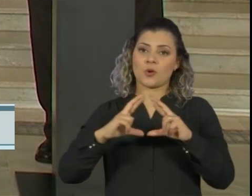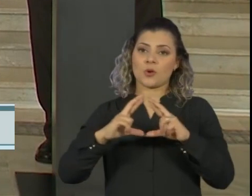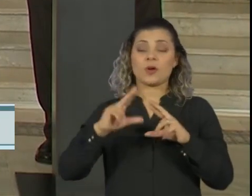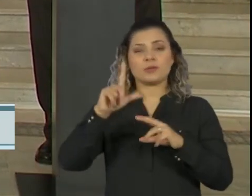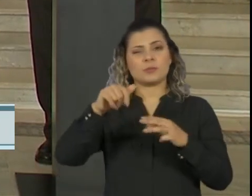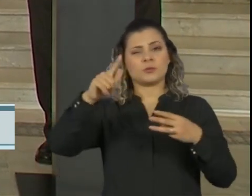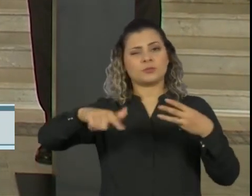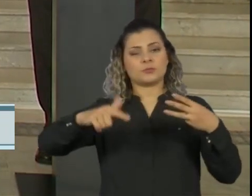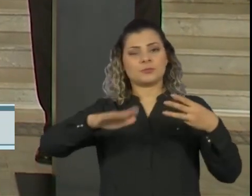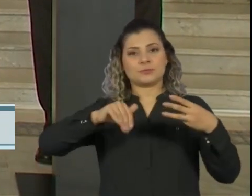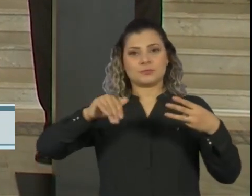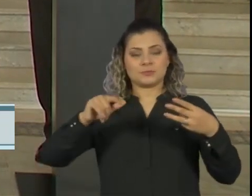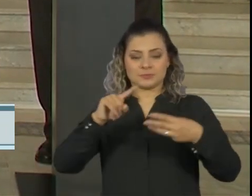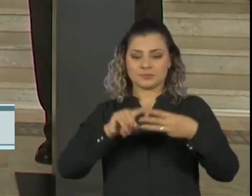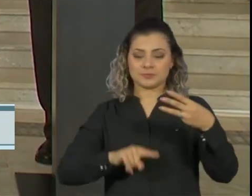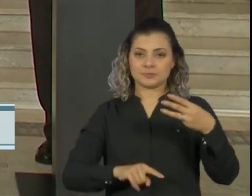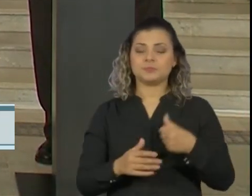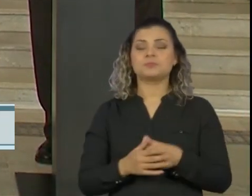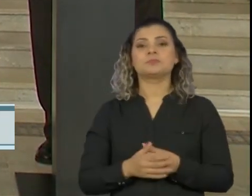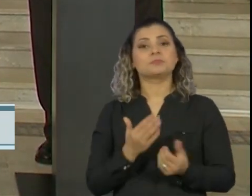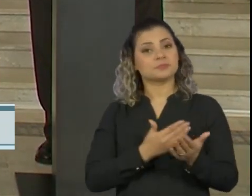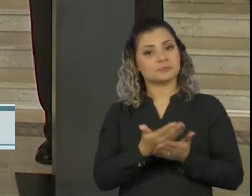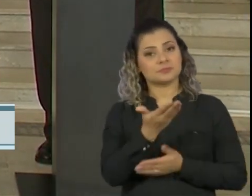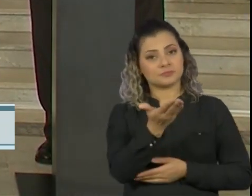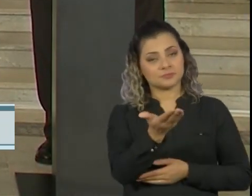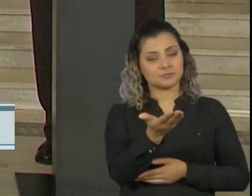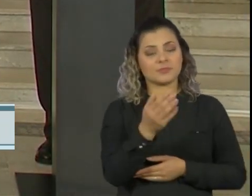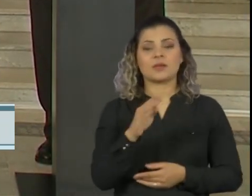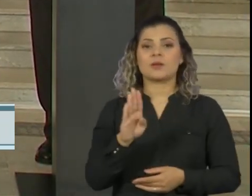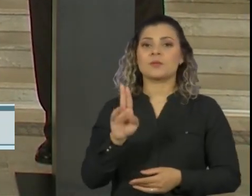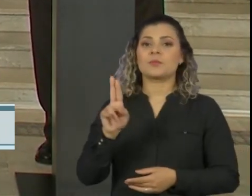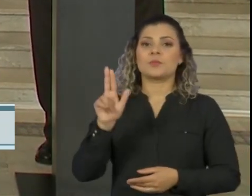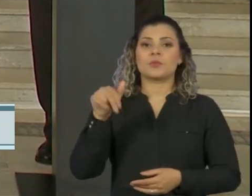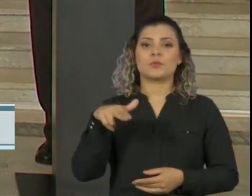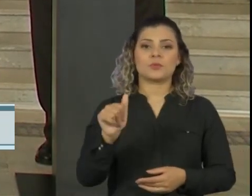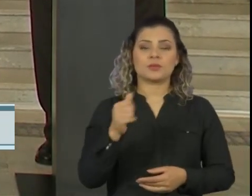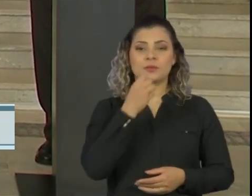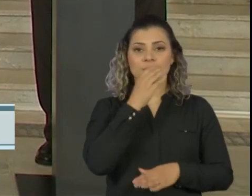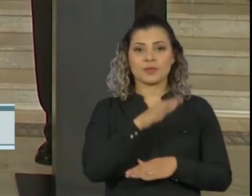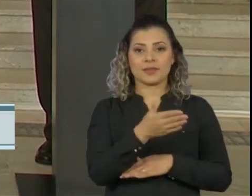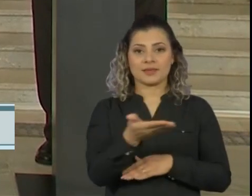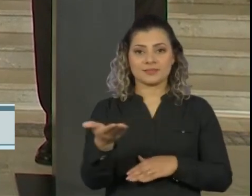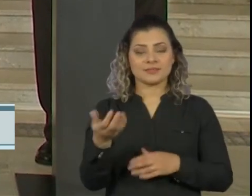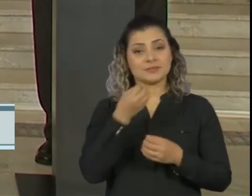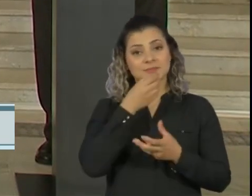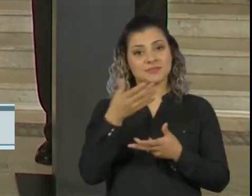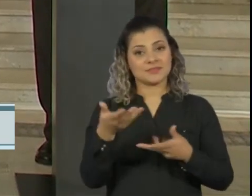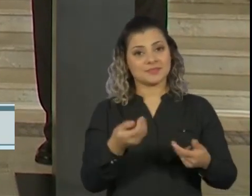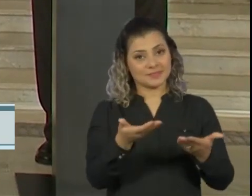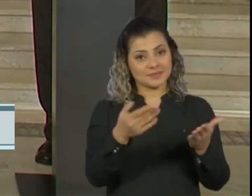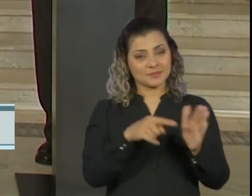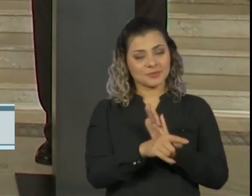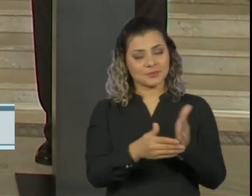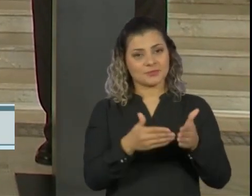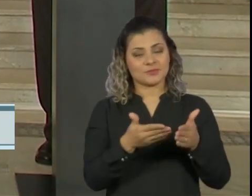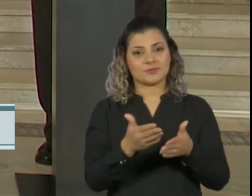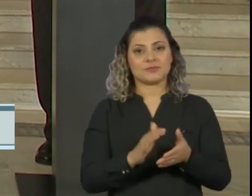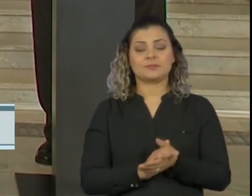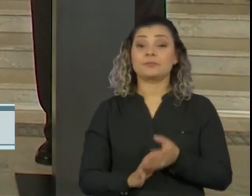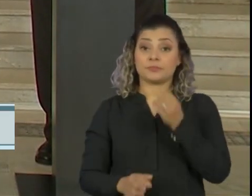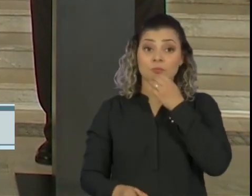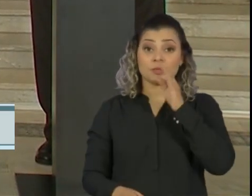chamaremos no momento oportuno. Então, começamos com você, Bruna. Boa tarde, bem-vinda. Sua pergunta, por favor. Boa